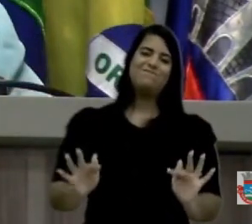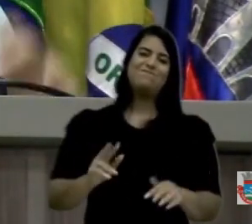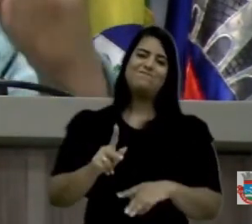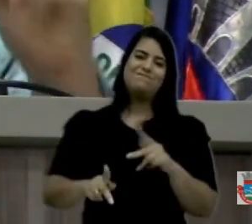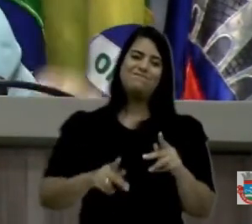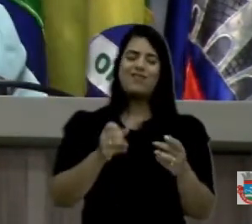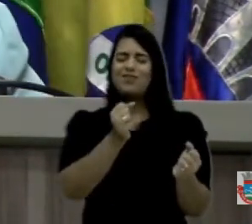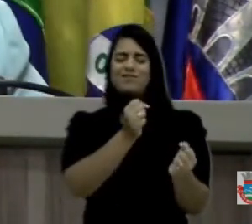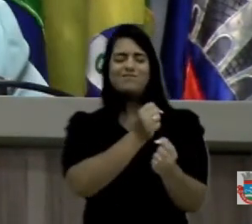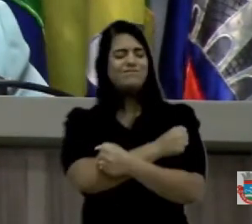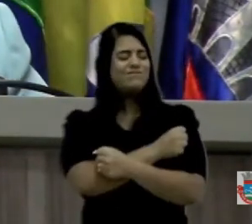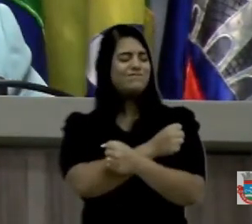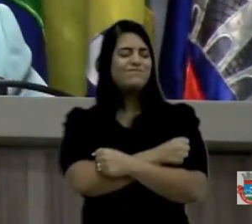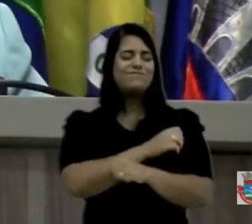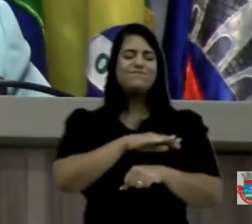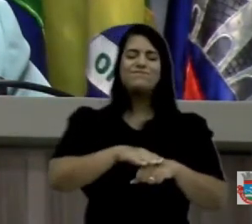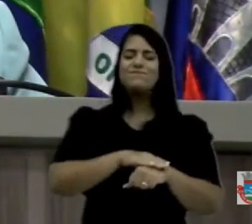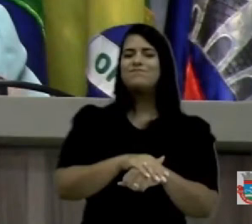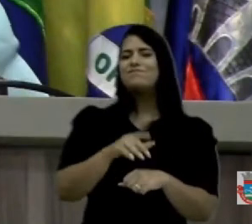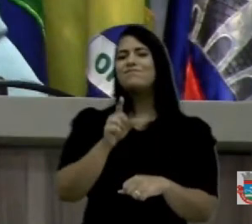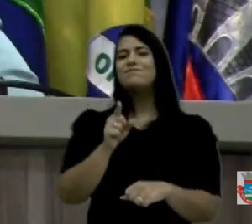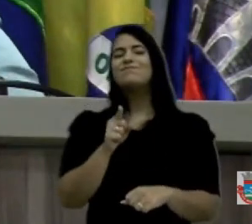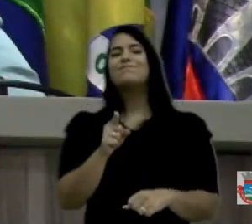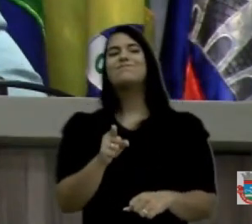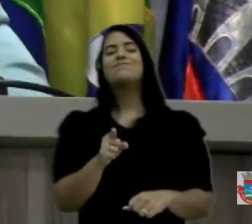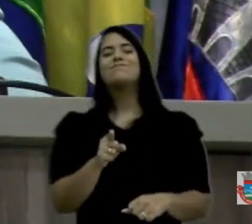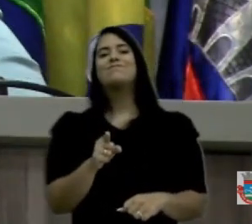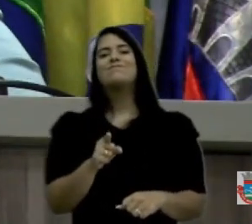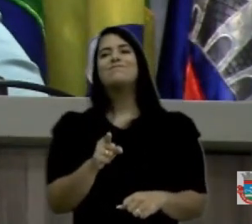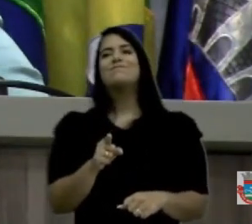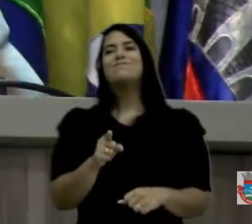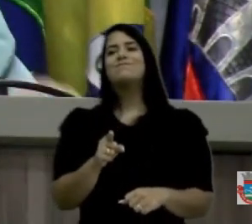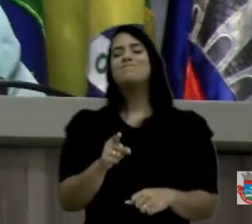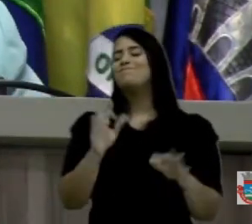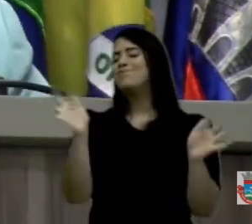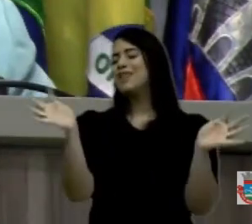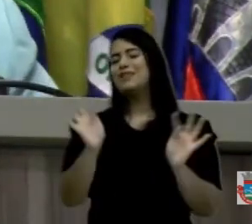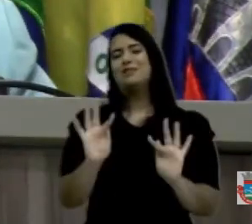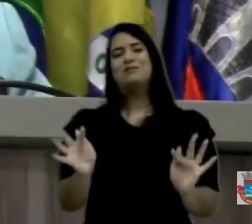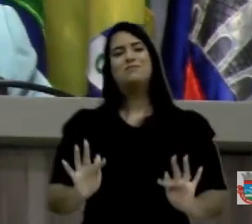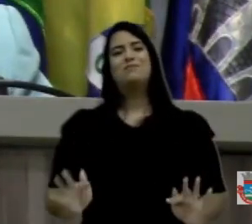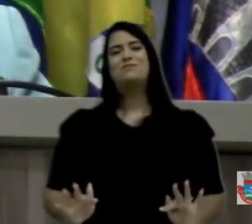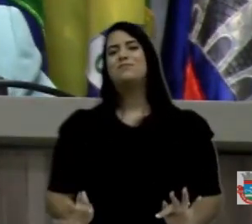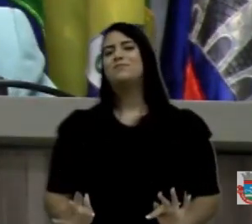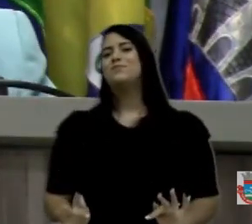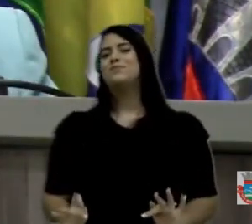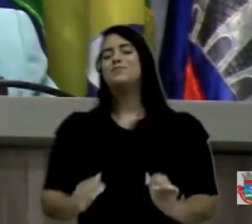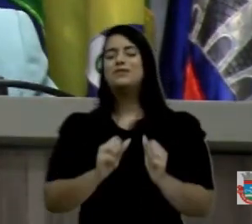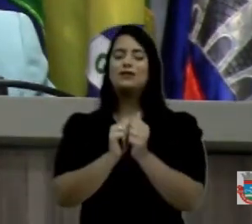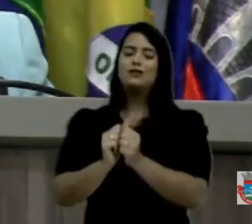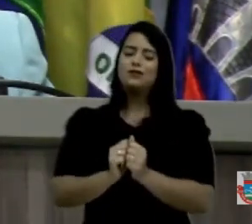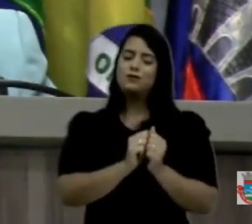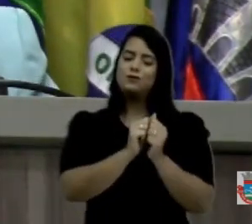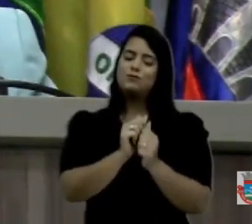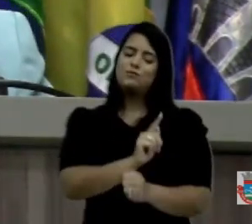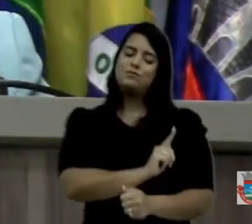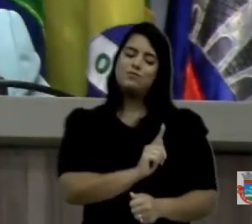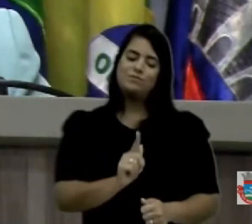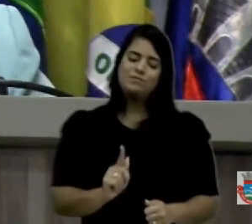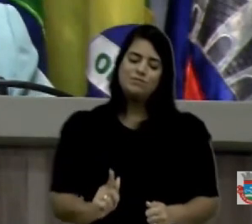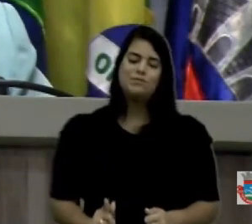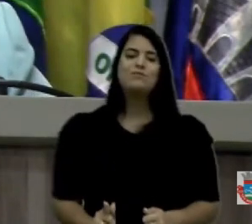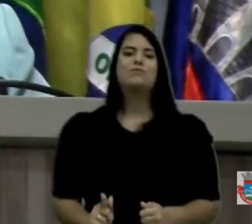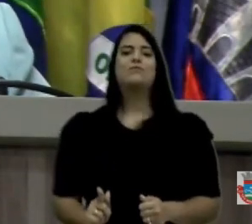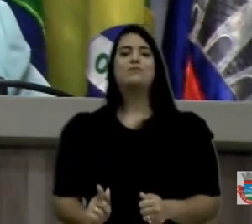ler a abraçar conversando com você então isso eu fico muito feliz em fazer parte de uma gestão que